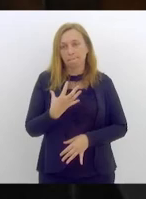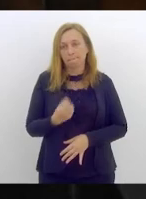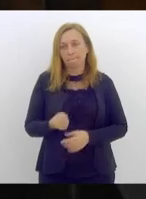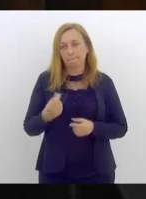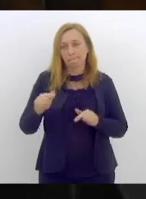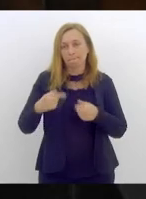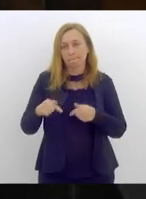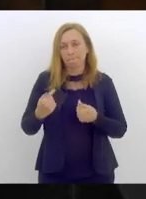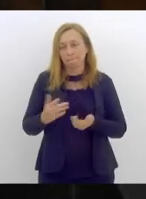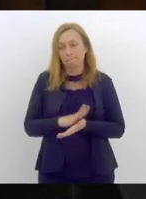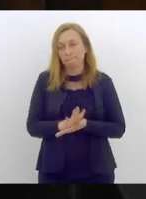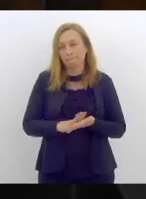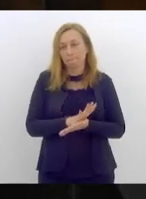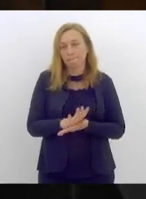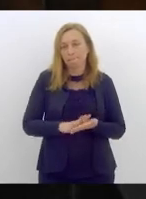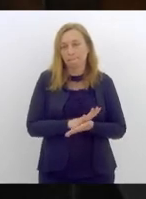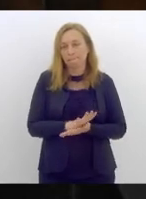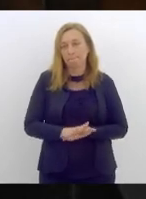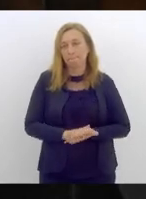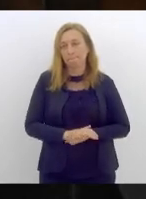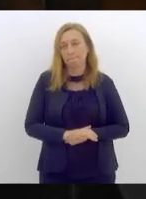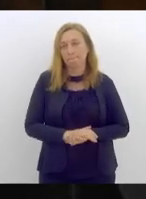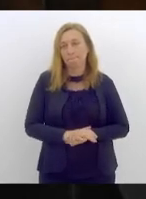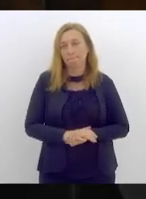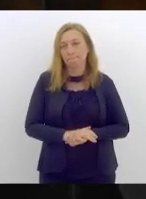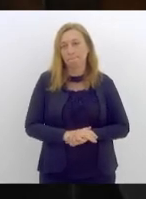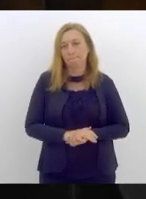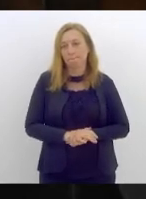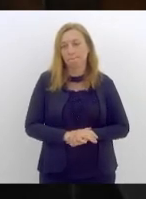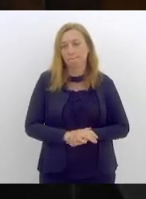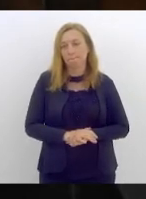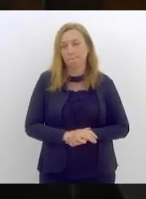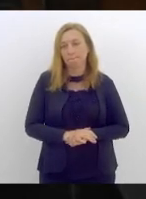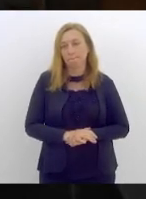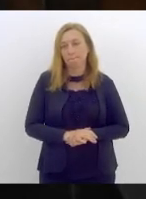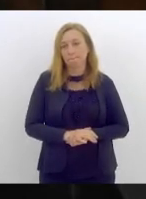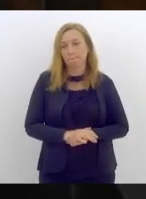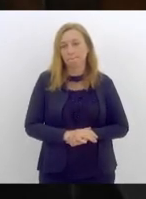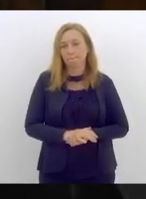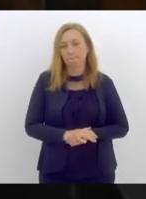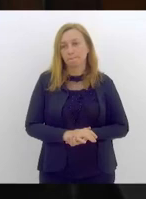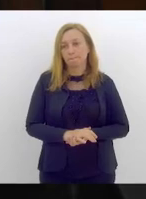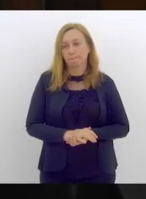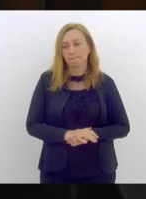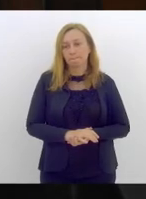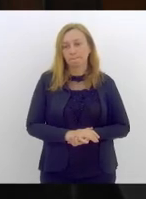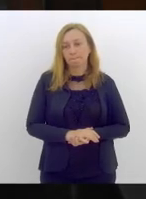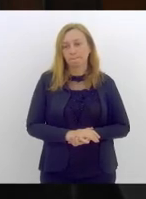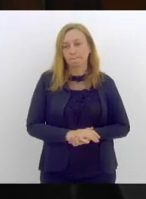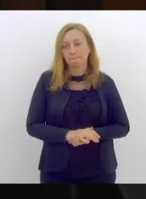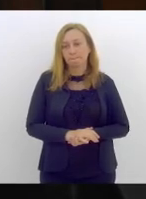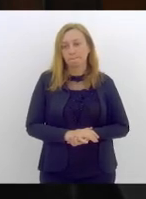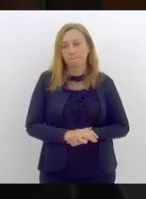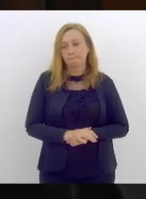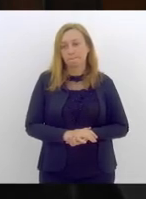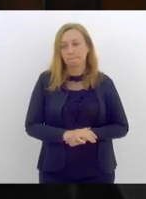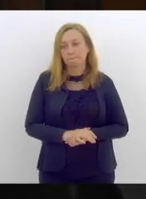provocações não enfim dar margem ah